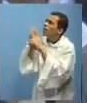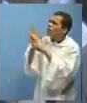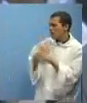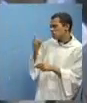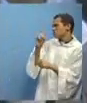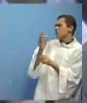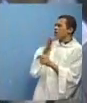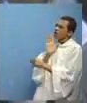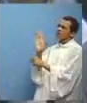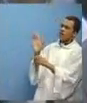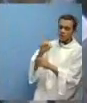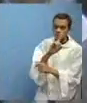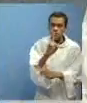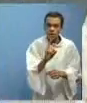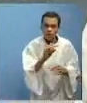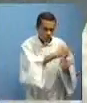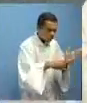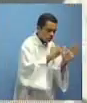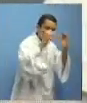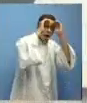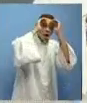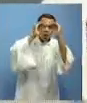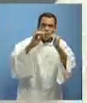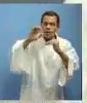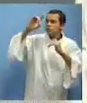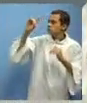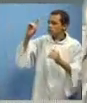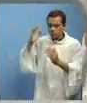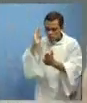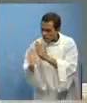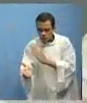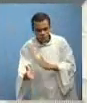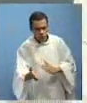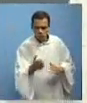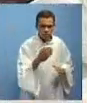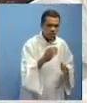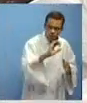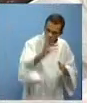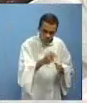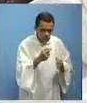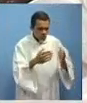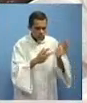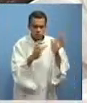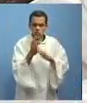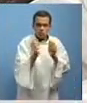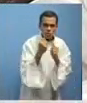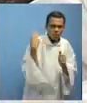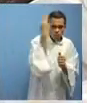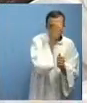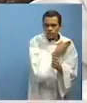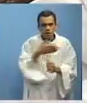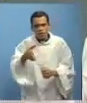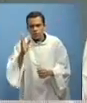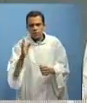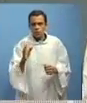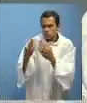família é sagrada e precisa se defender tem que ser naquela hora faça o possível e impossível não deixa o encardido governar sua